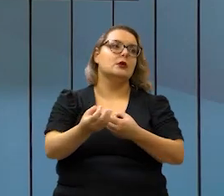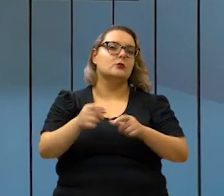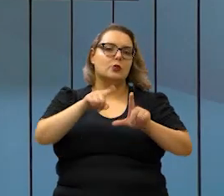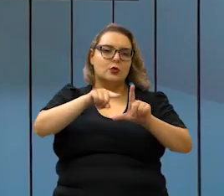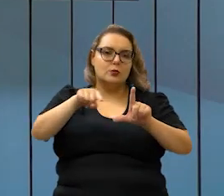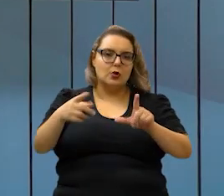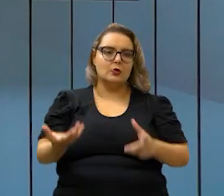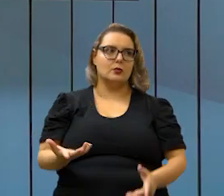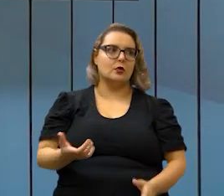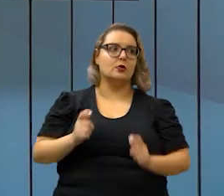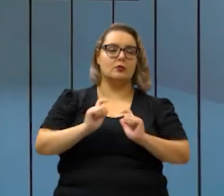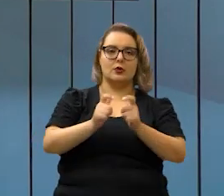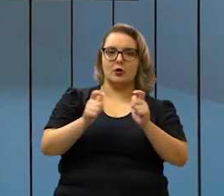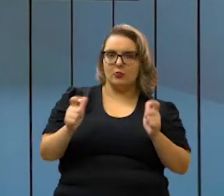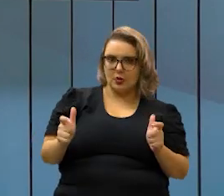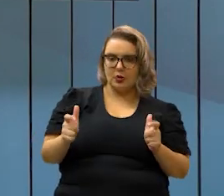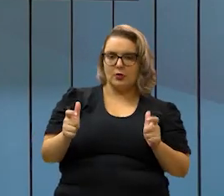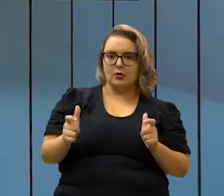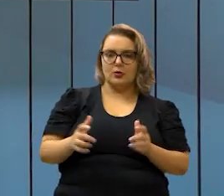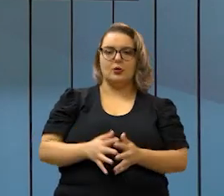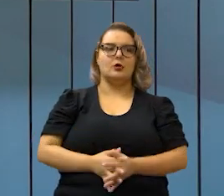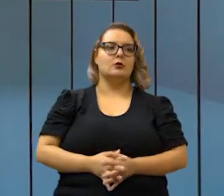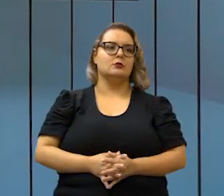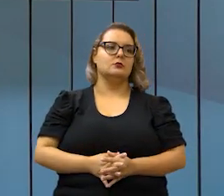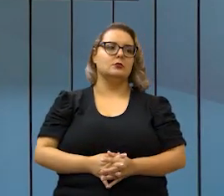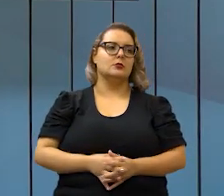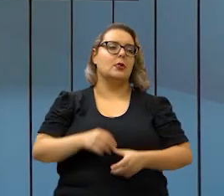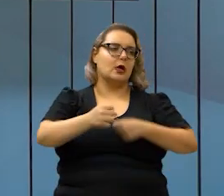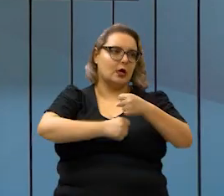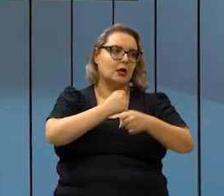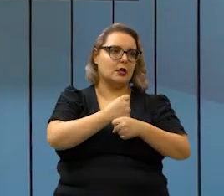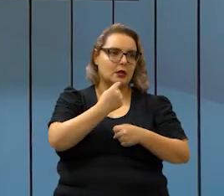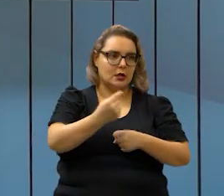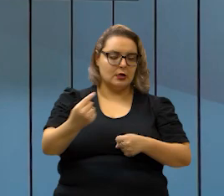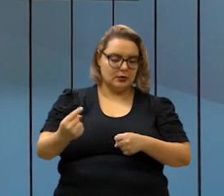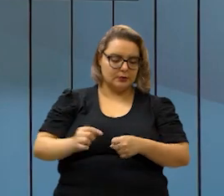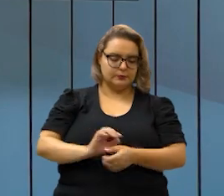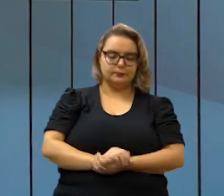dados, pesquisas, que vem aumentando a cada ano?